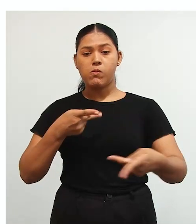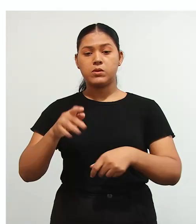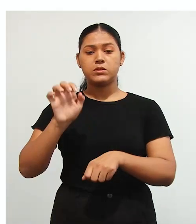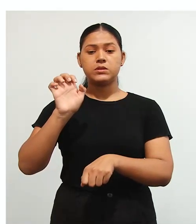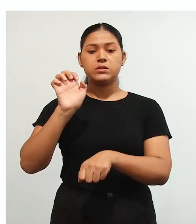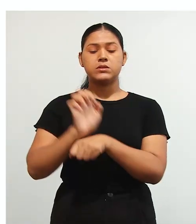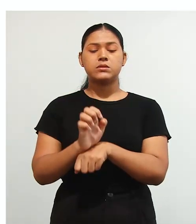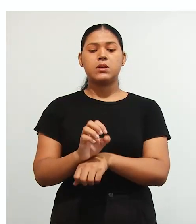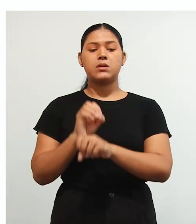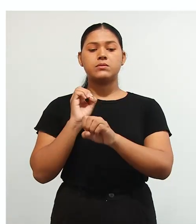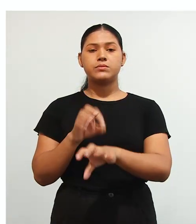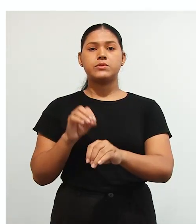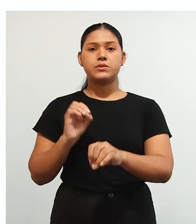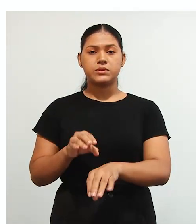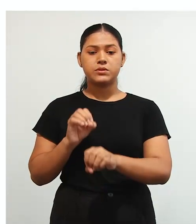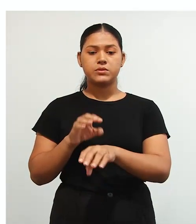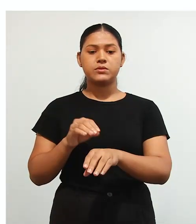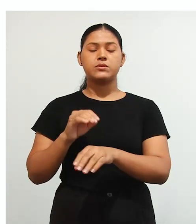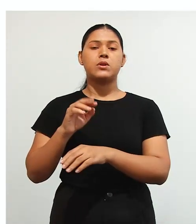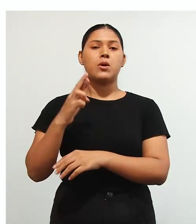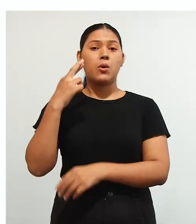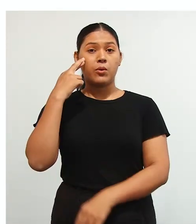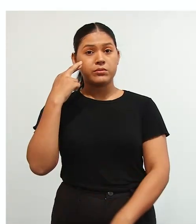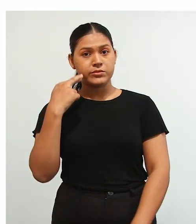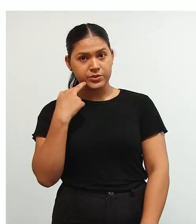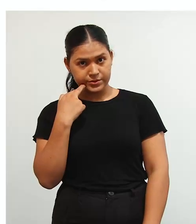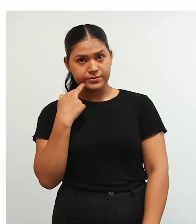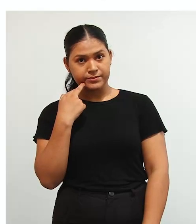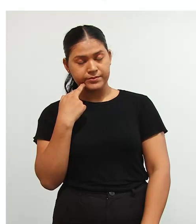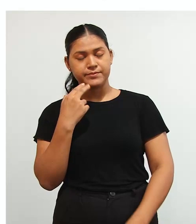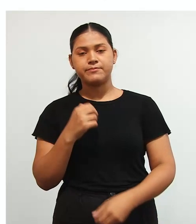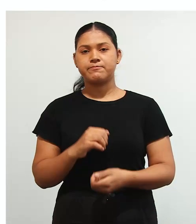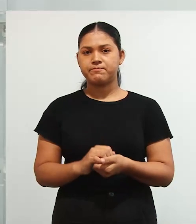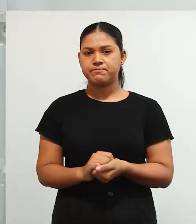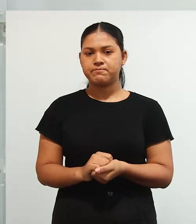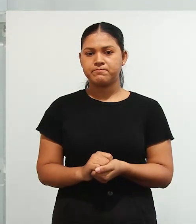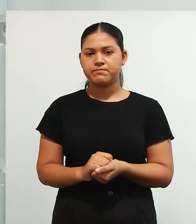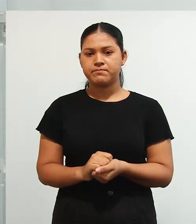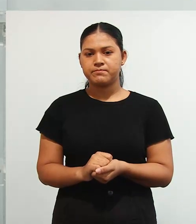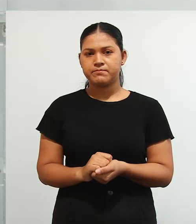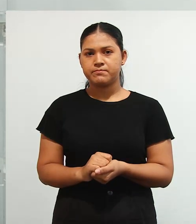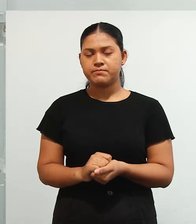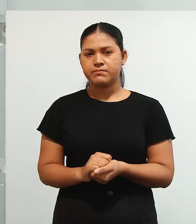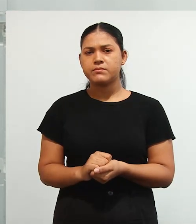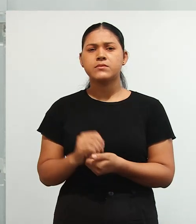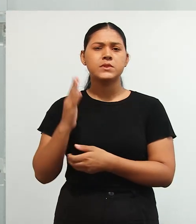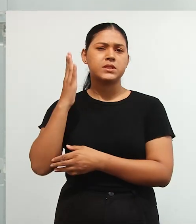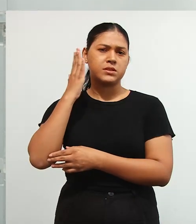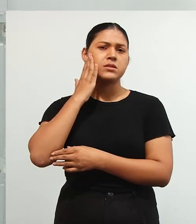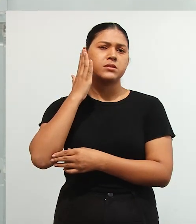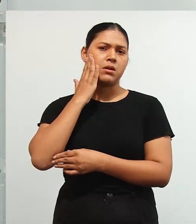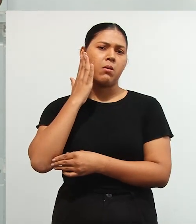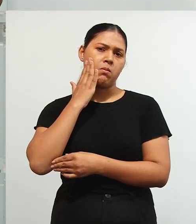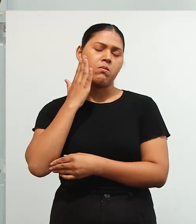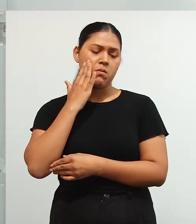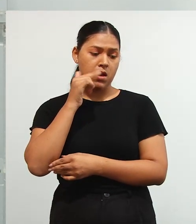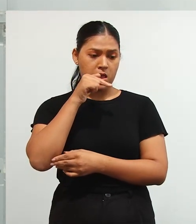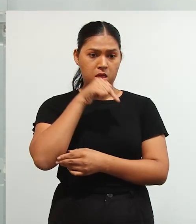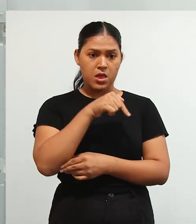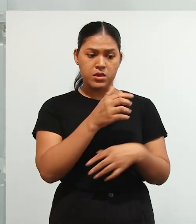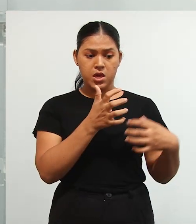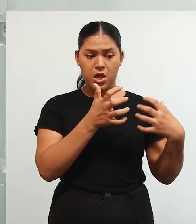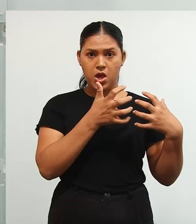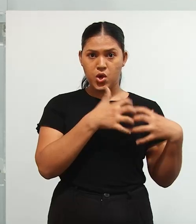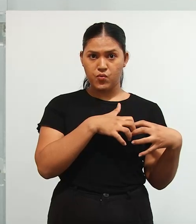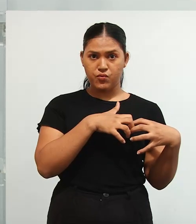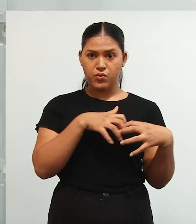né? Dada a inserção, voltemos aqui, dada a inserção do Instituto no Estado, me